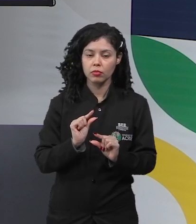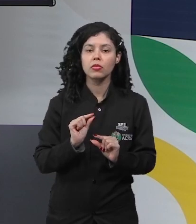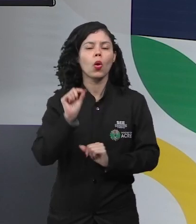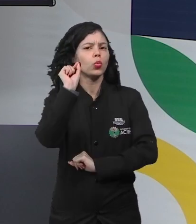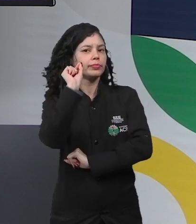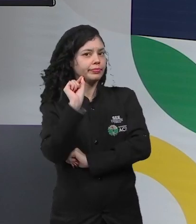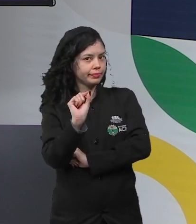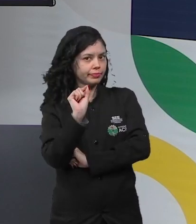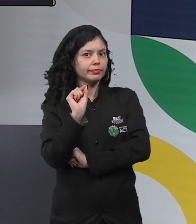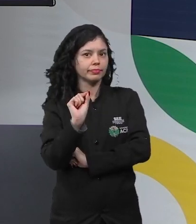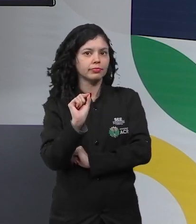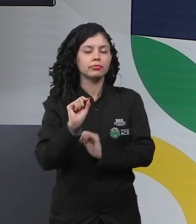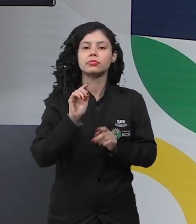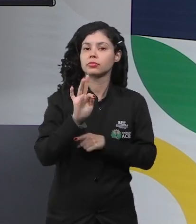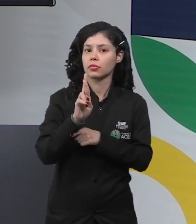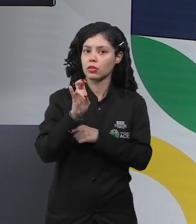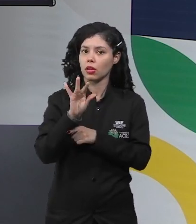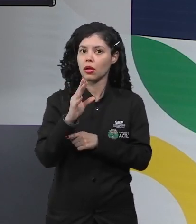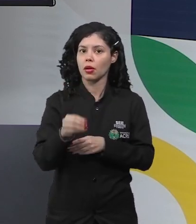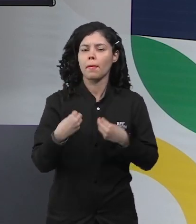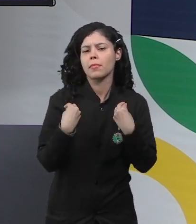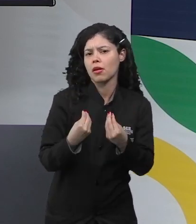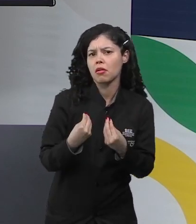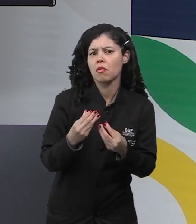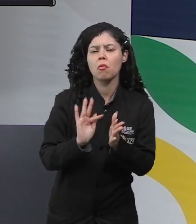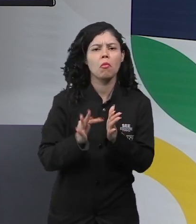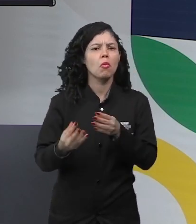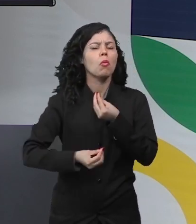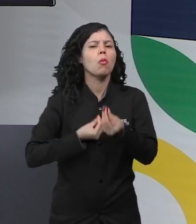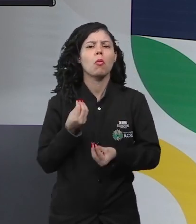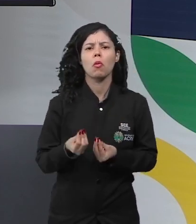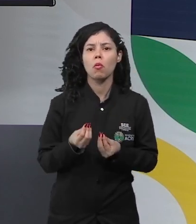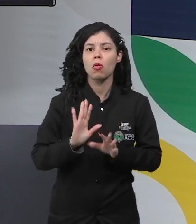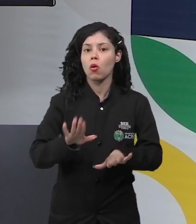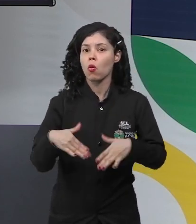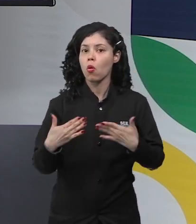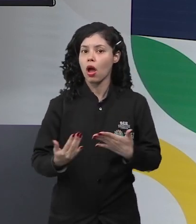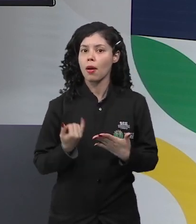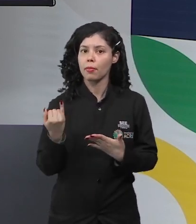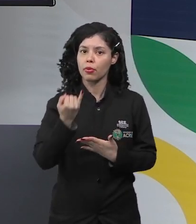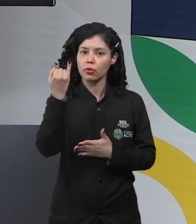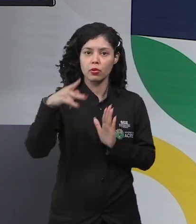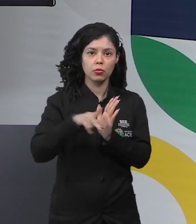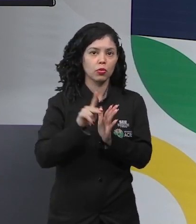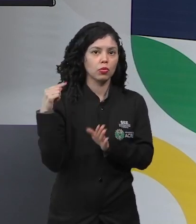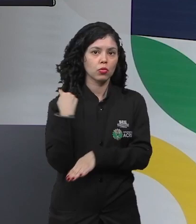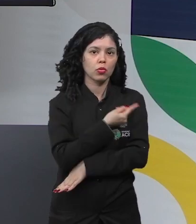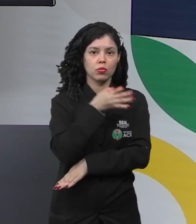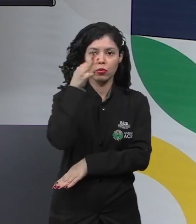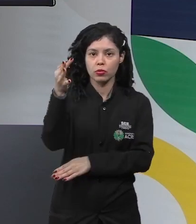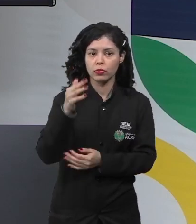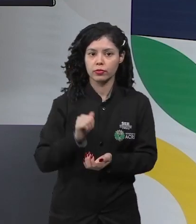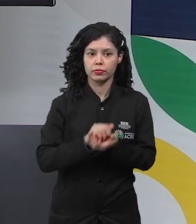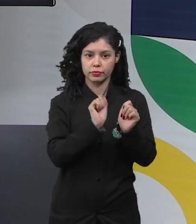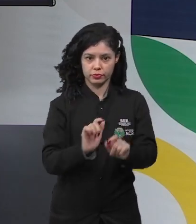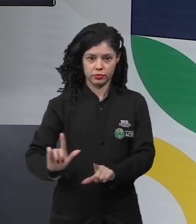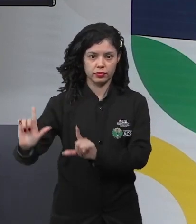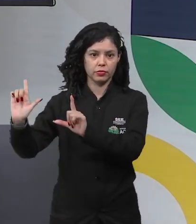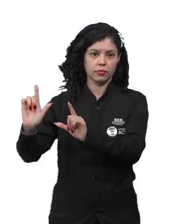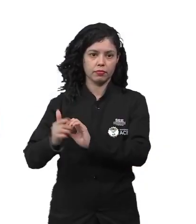o que são biodigestores, como eles funcionam e qual a sua importância para o nosso futuro. Olha só,